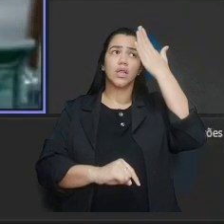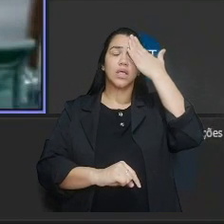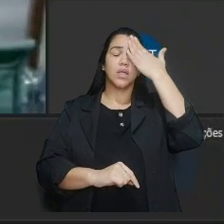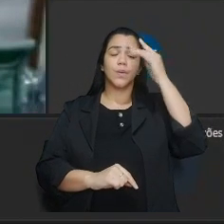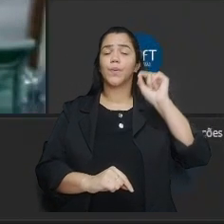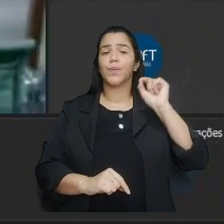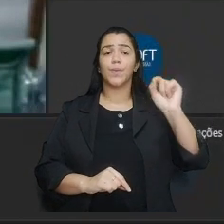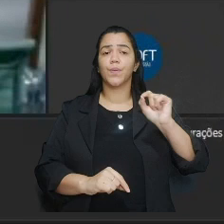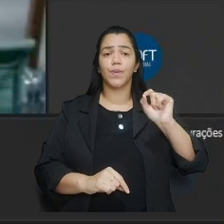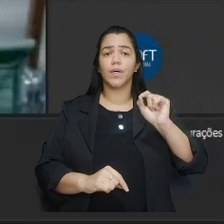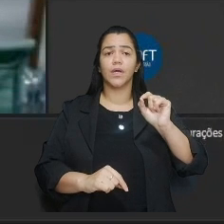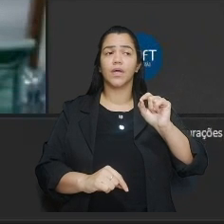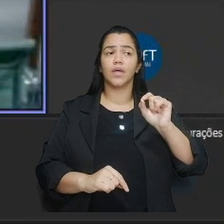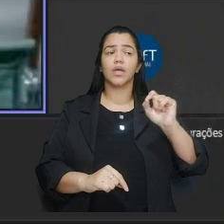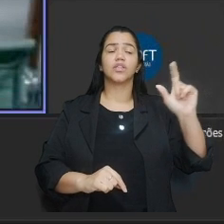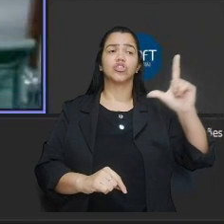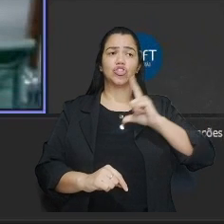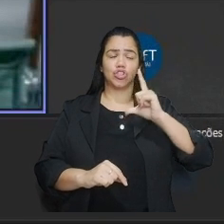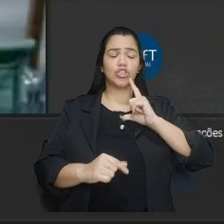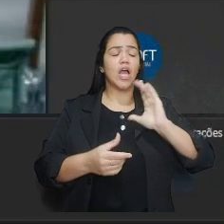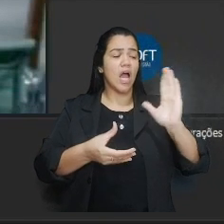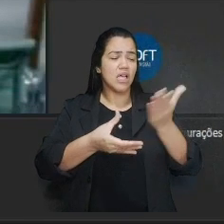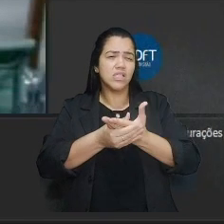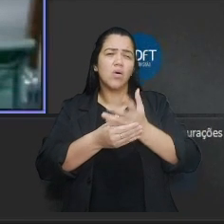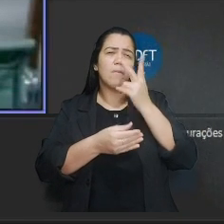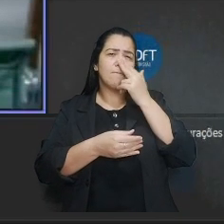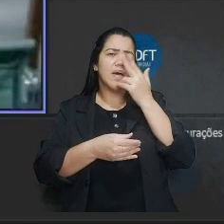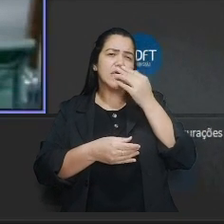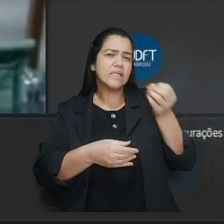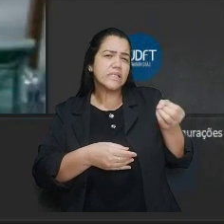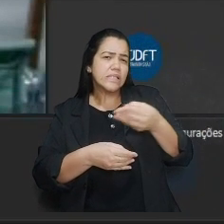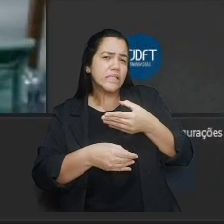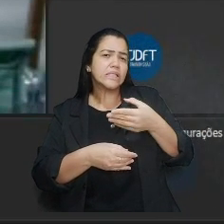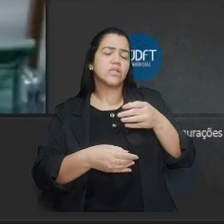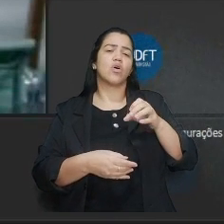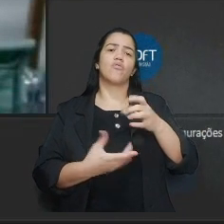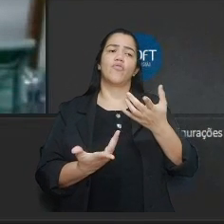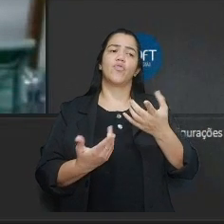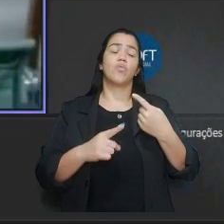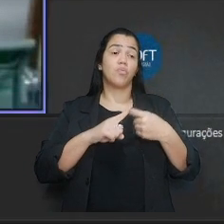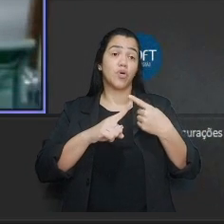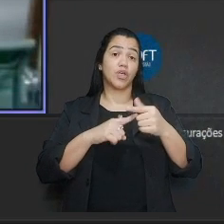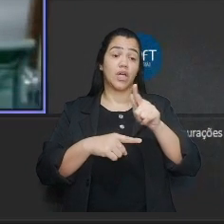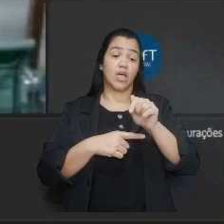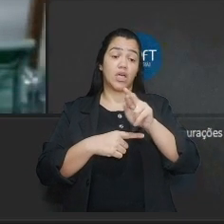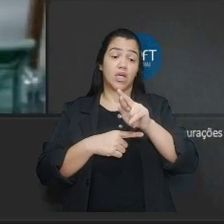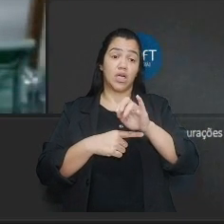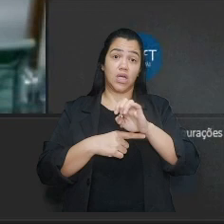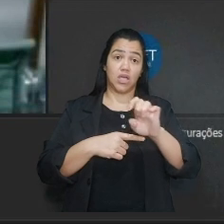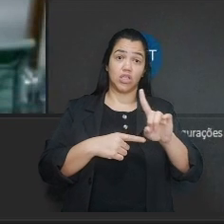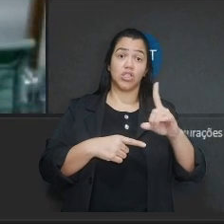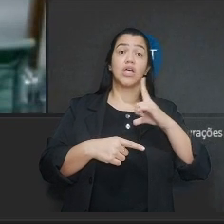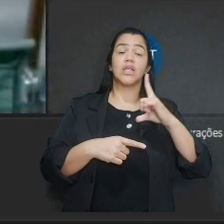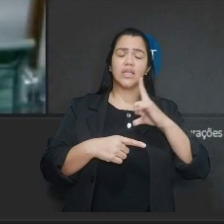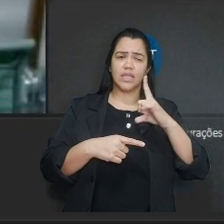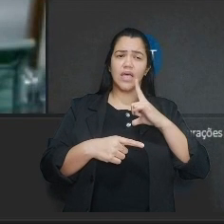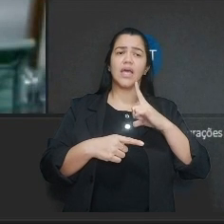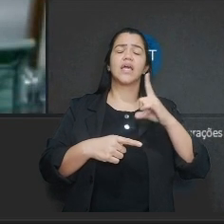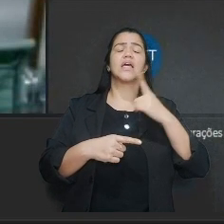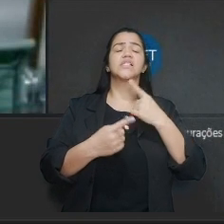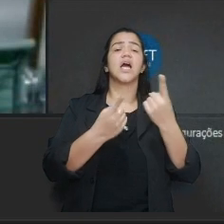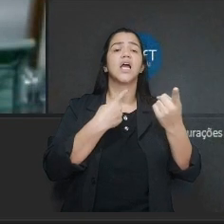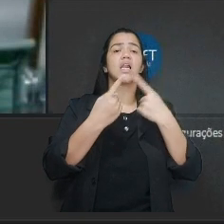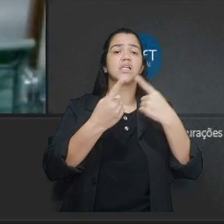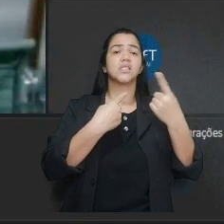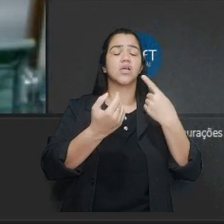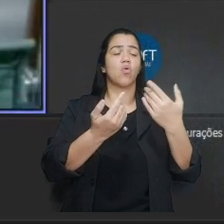recursal por entender que a ação ainda estava prematura, porque justamente a Grid alega que